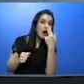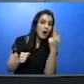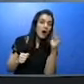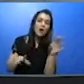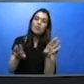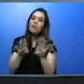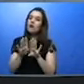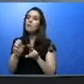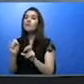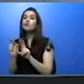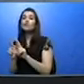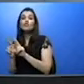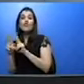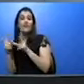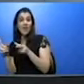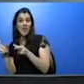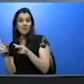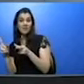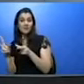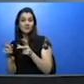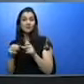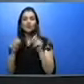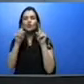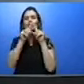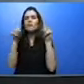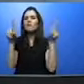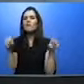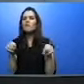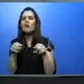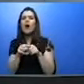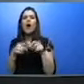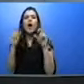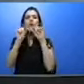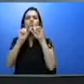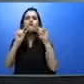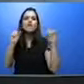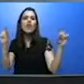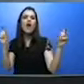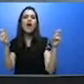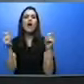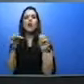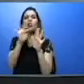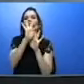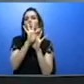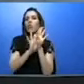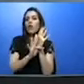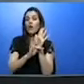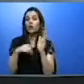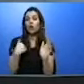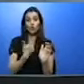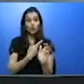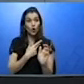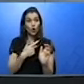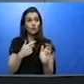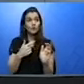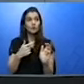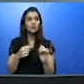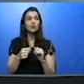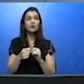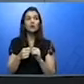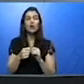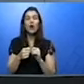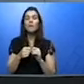a diferença entre figuras, entre frases, entre textos. E nós trouxemos para vocês aqui o